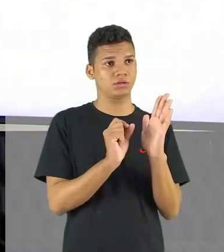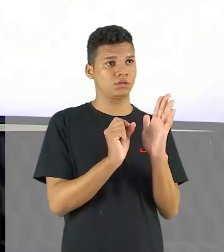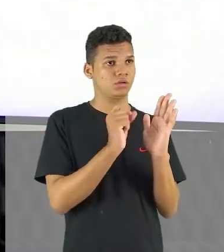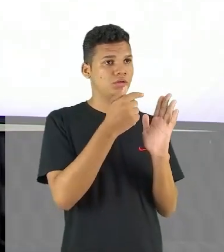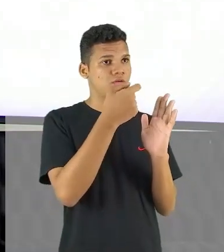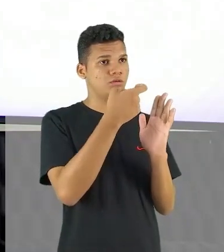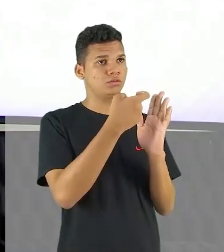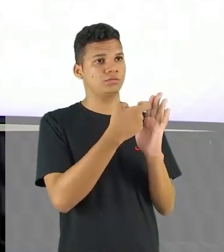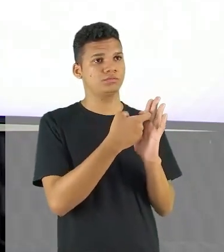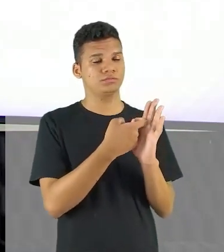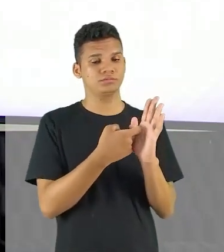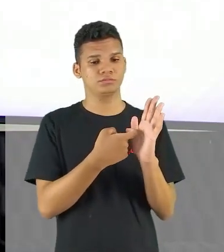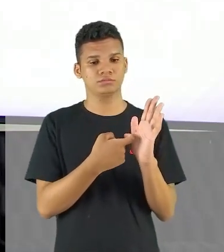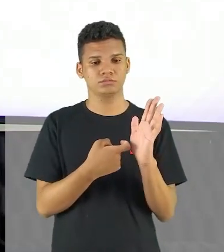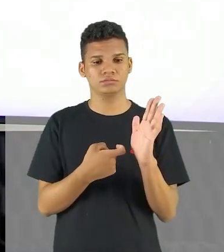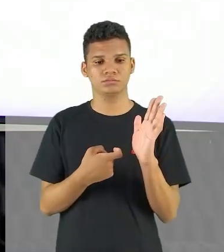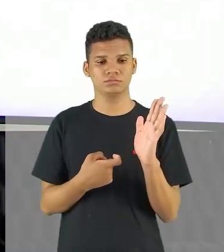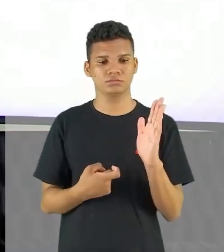de